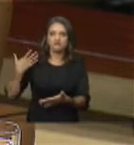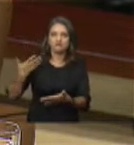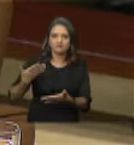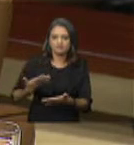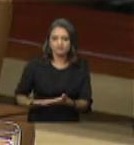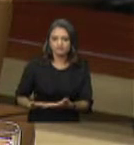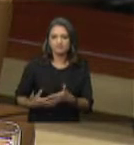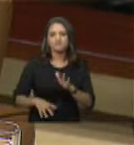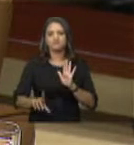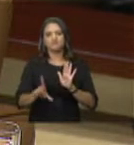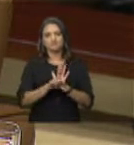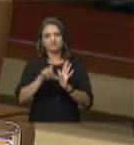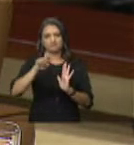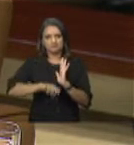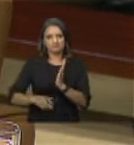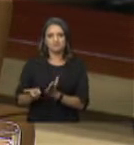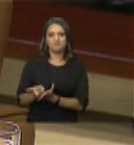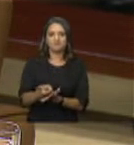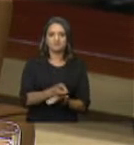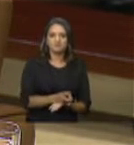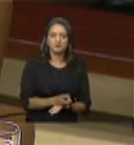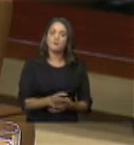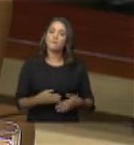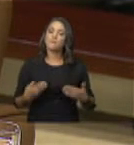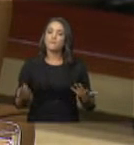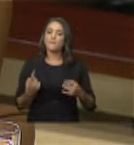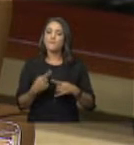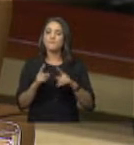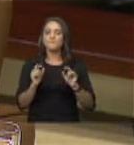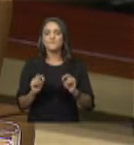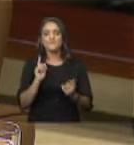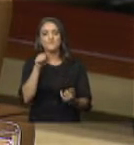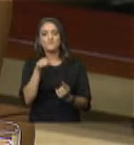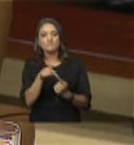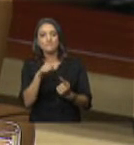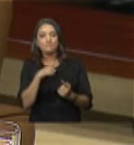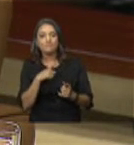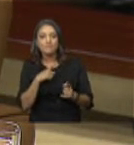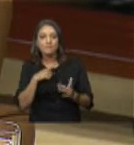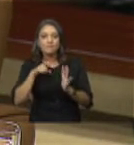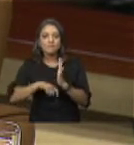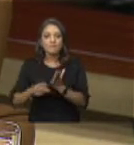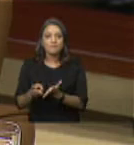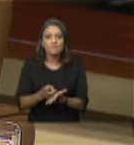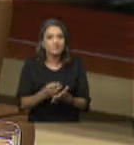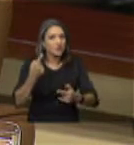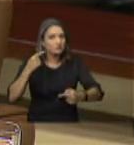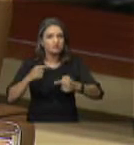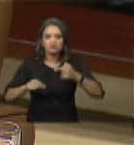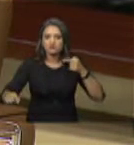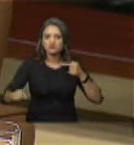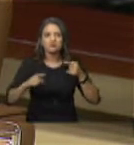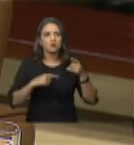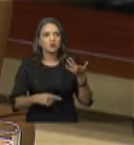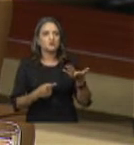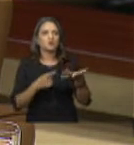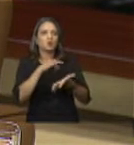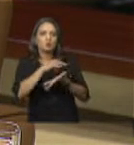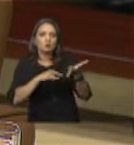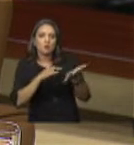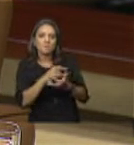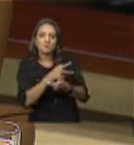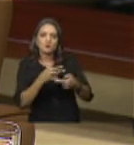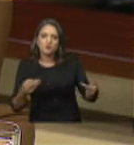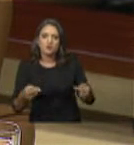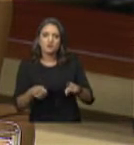da Lei tributária tendo início que o fato gerador do refri tributo não corresponde aos ativos e